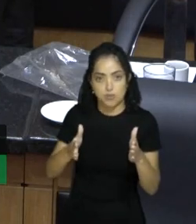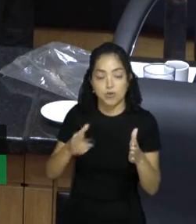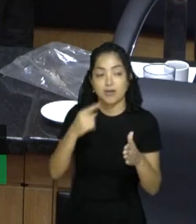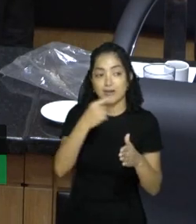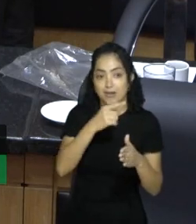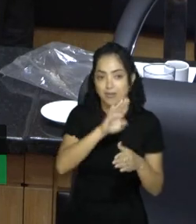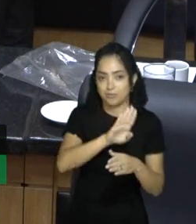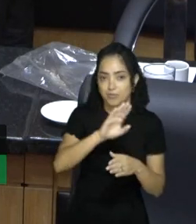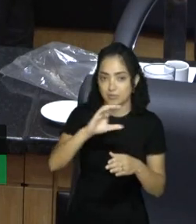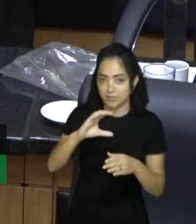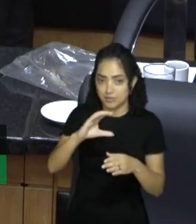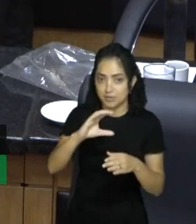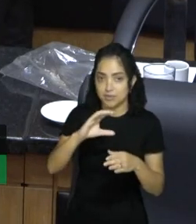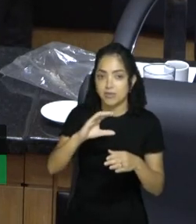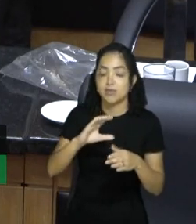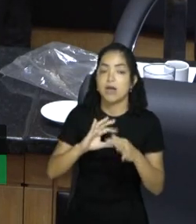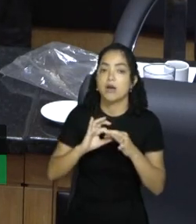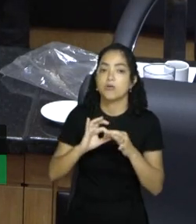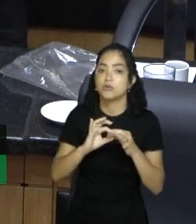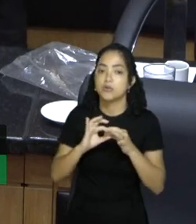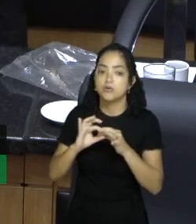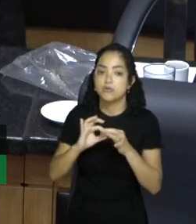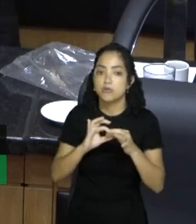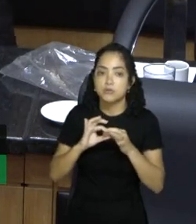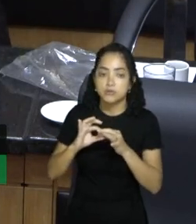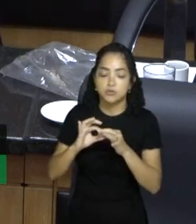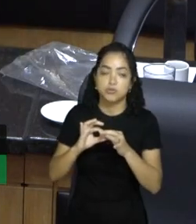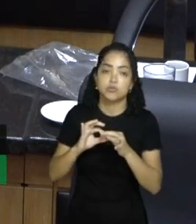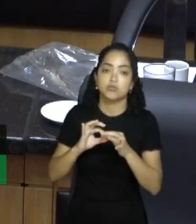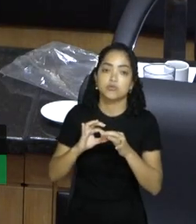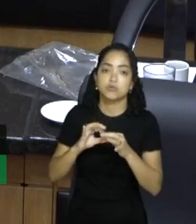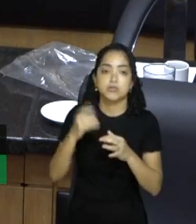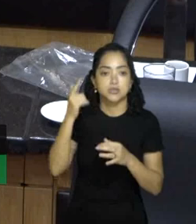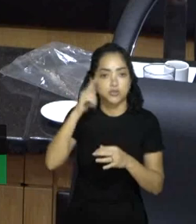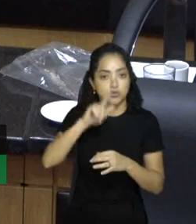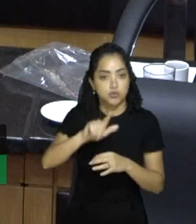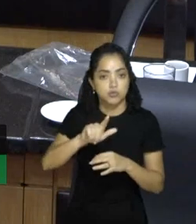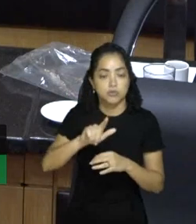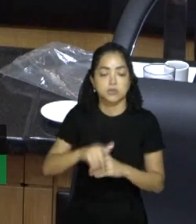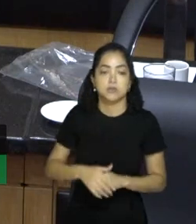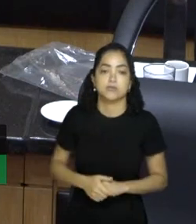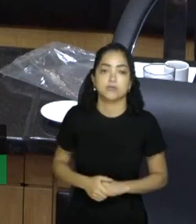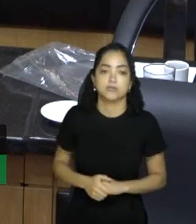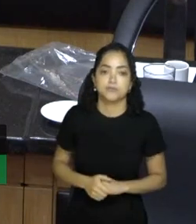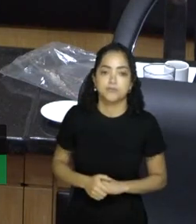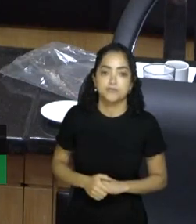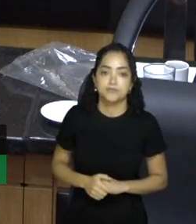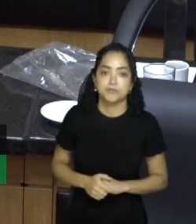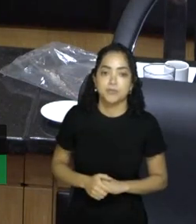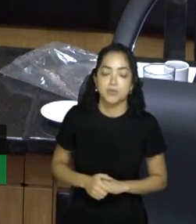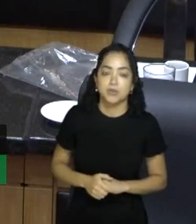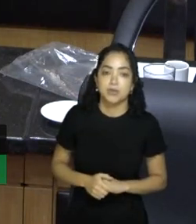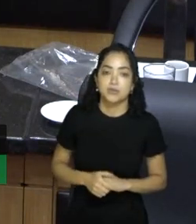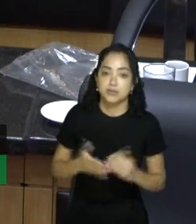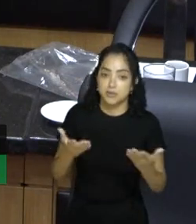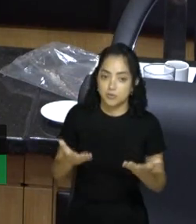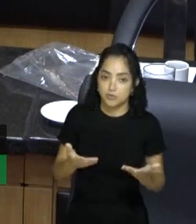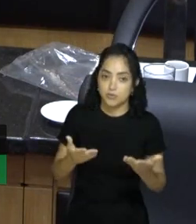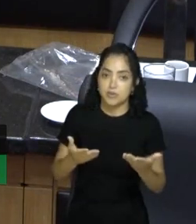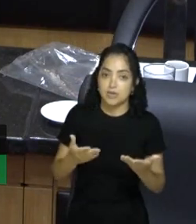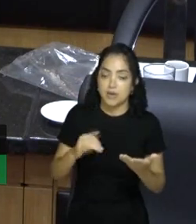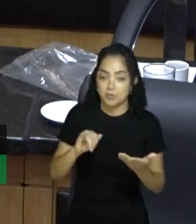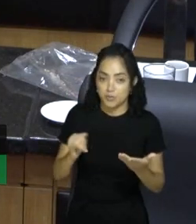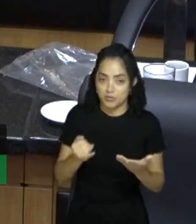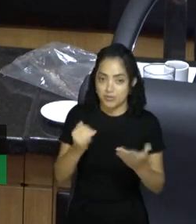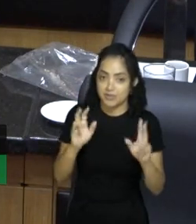graças a união a força de todos para que nós vencemos as cidades concorrentes então que era para aproveitar fala de